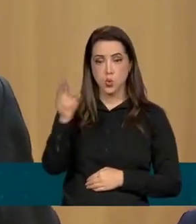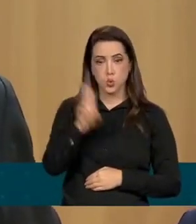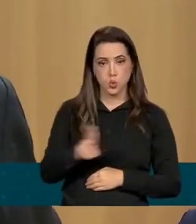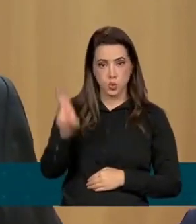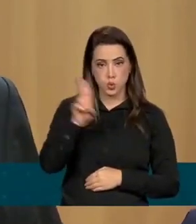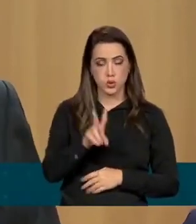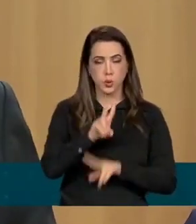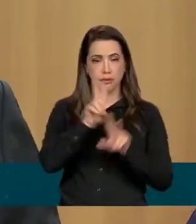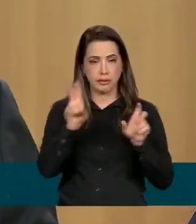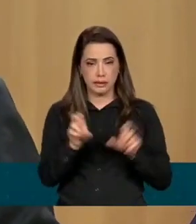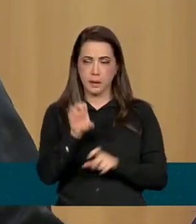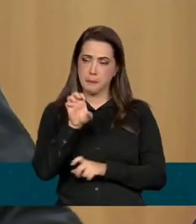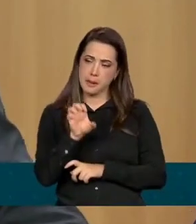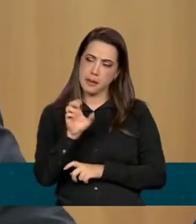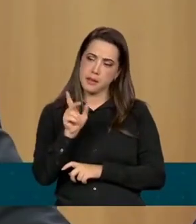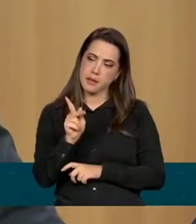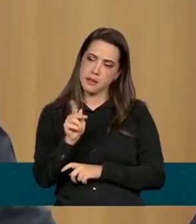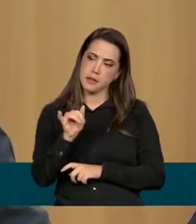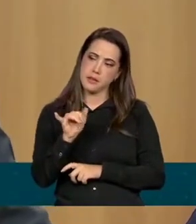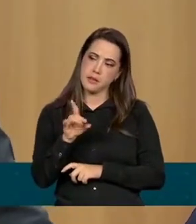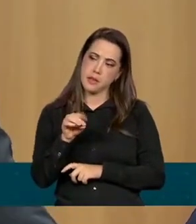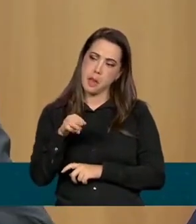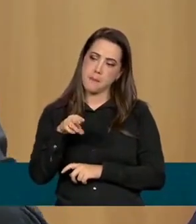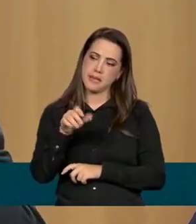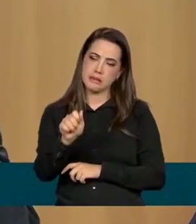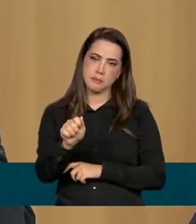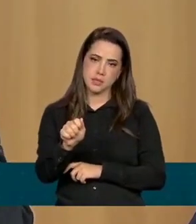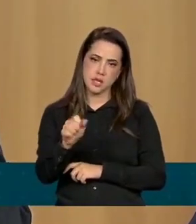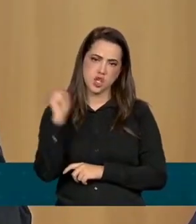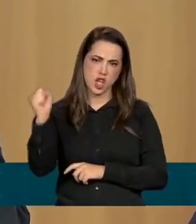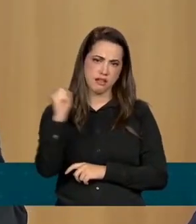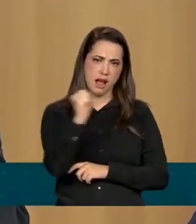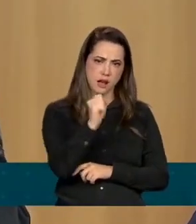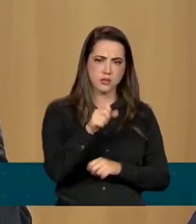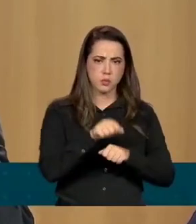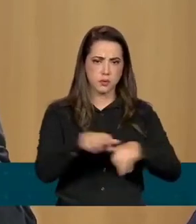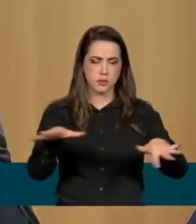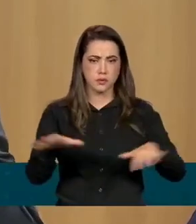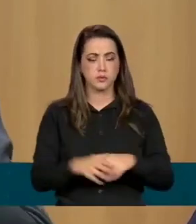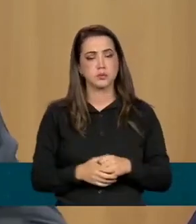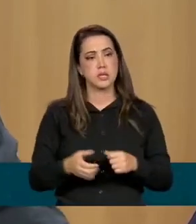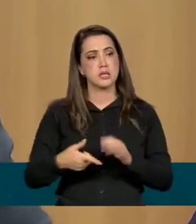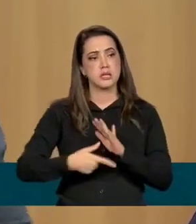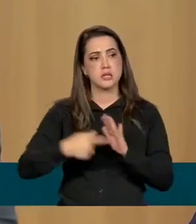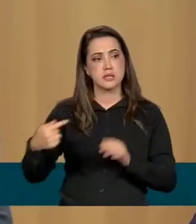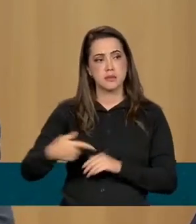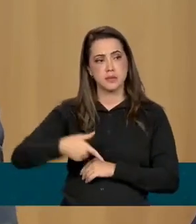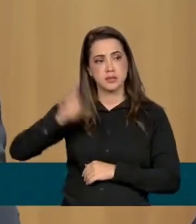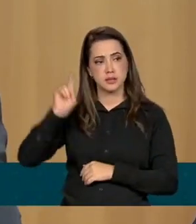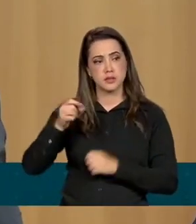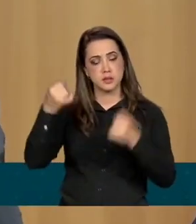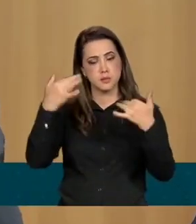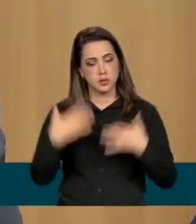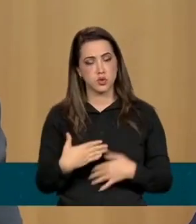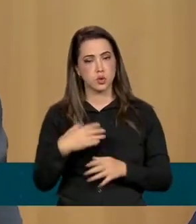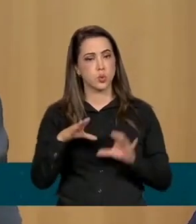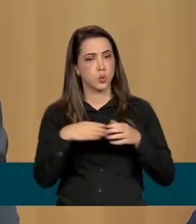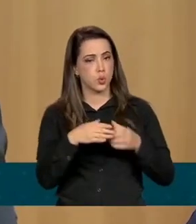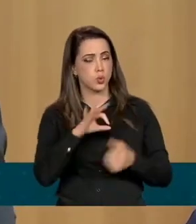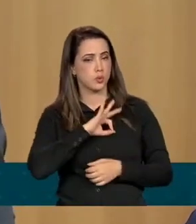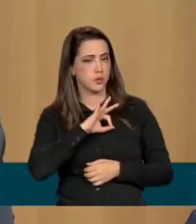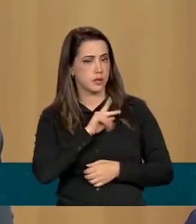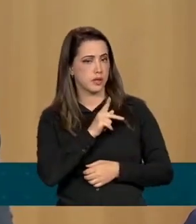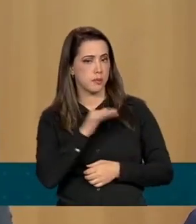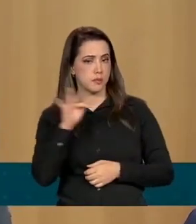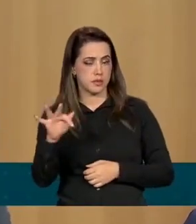em epidemia de ataques, de ameaças. Na semana passada, o senhor falou que tinha um grupo da Polícia Federal, 50 policiais federais, que